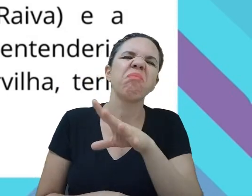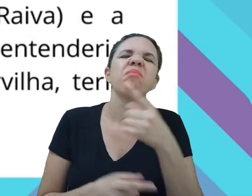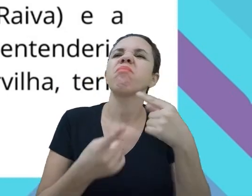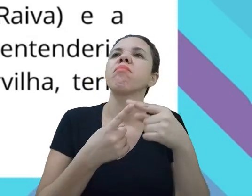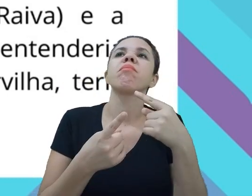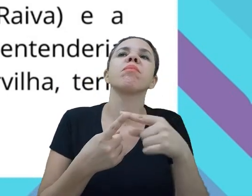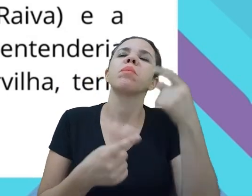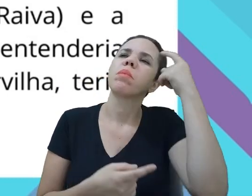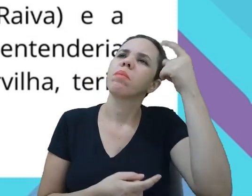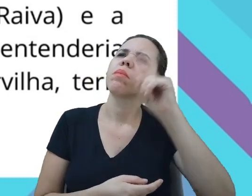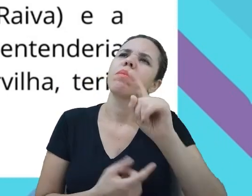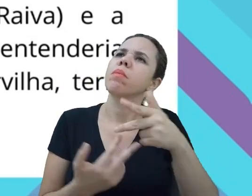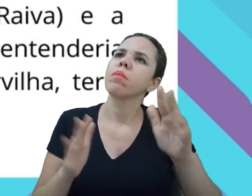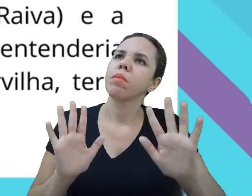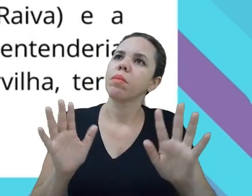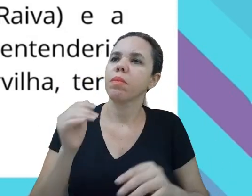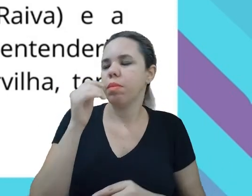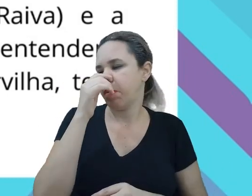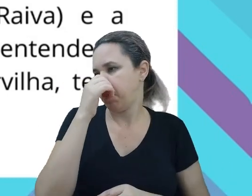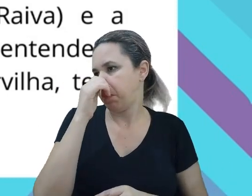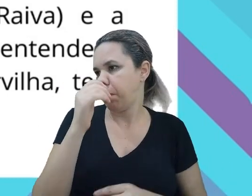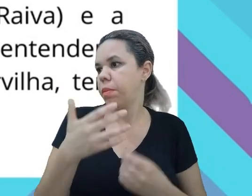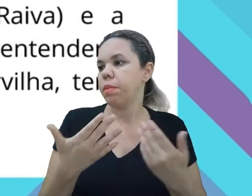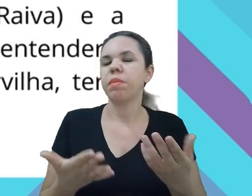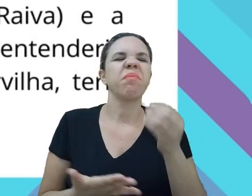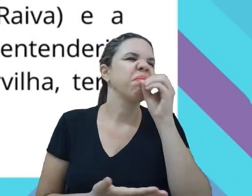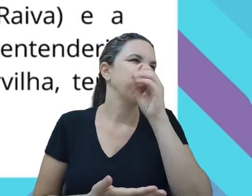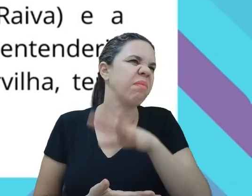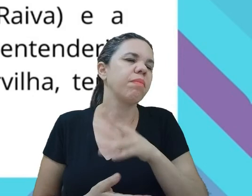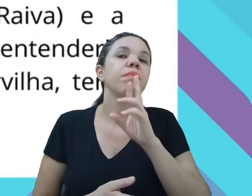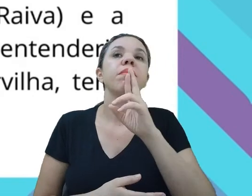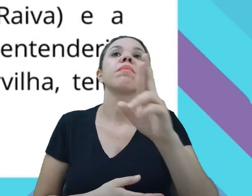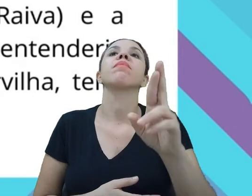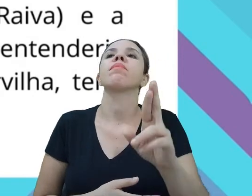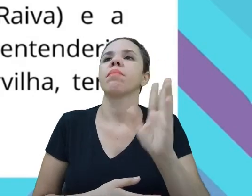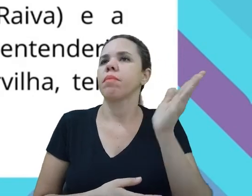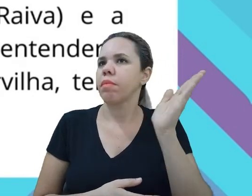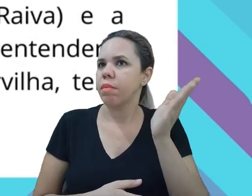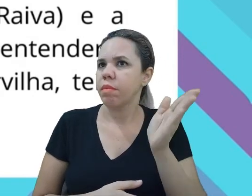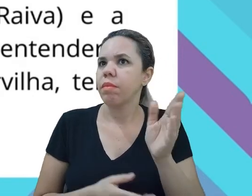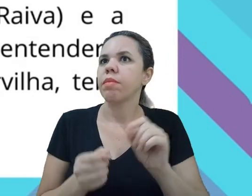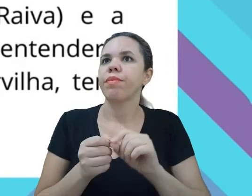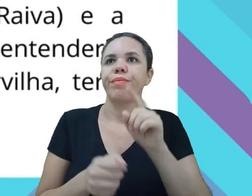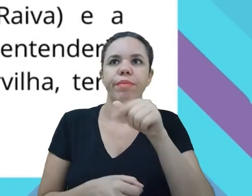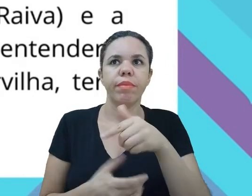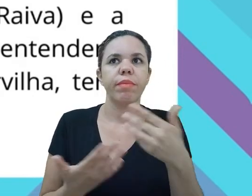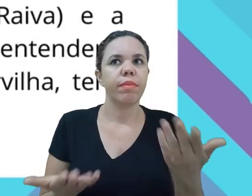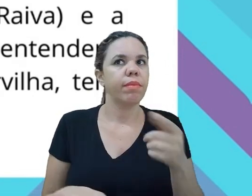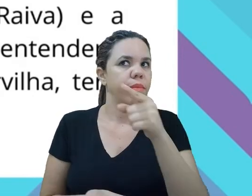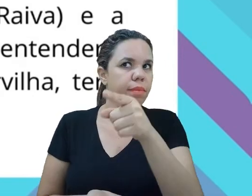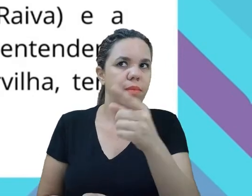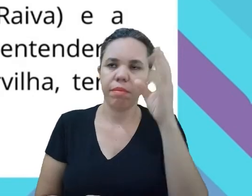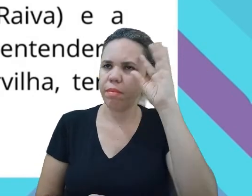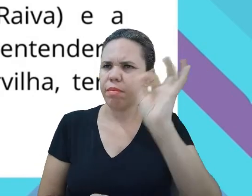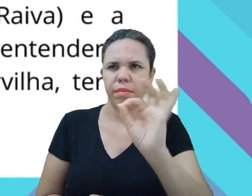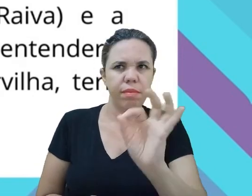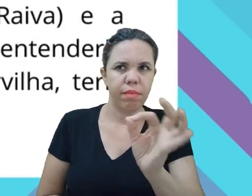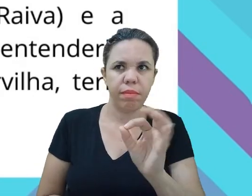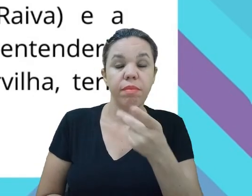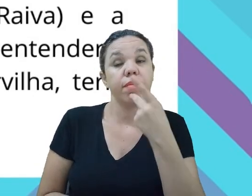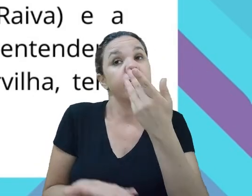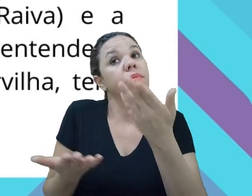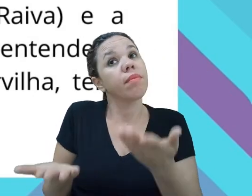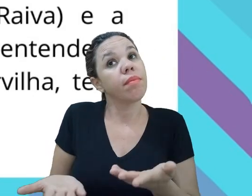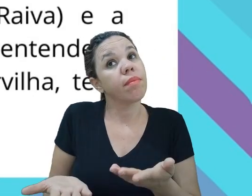do rígido em não ter paciência, não ter calma com pessoas lentas. Pessoas que ele acredita que não sejam